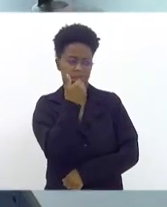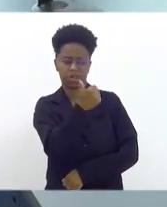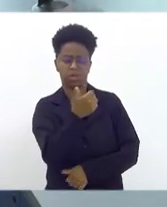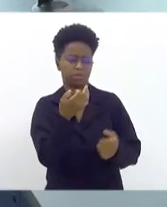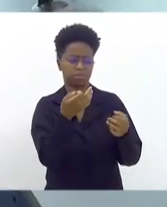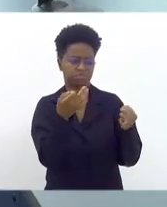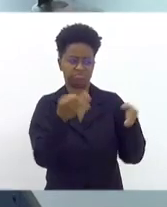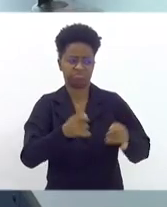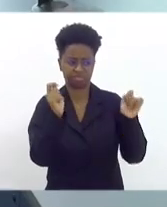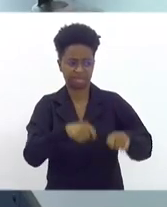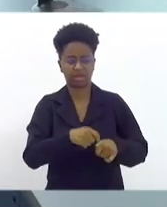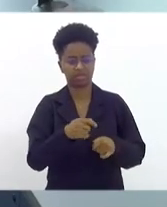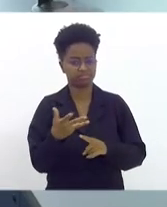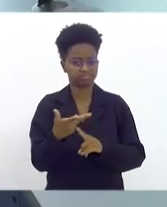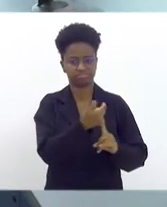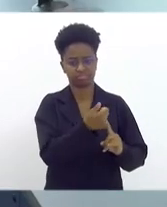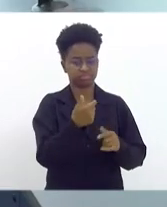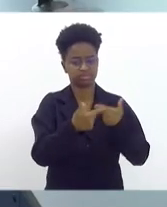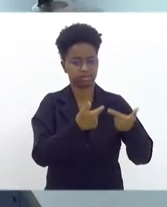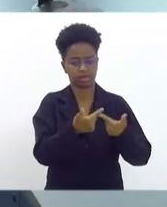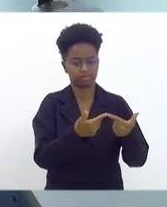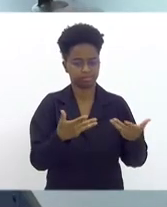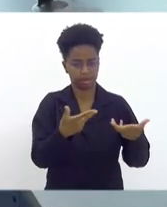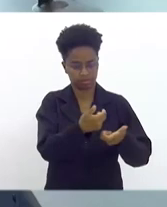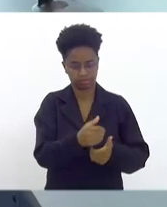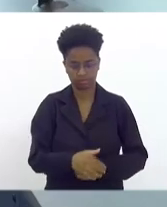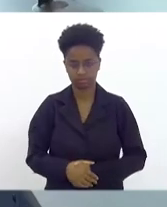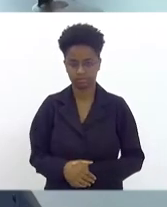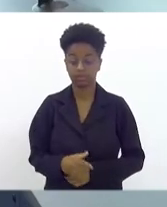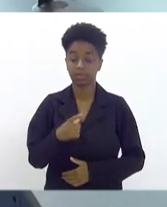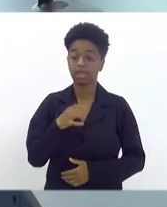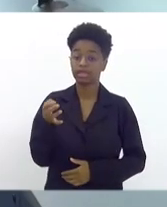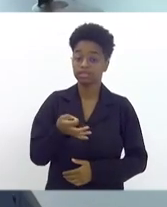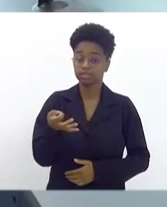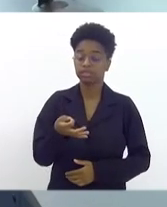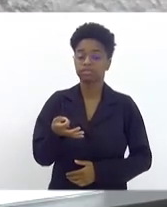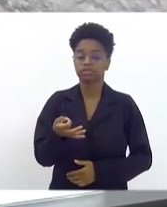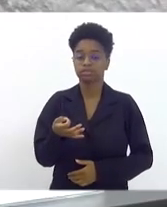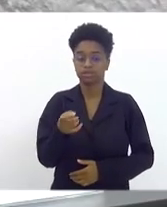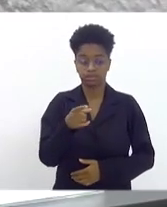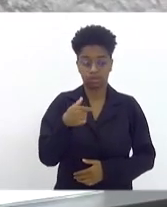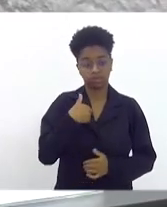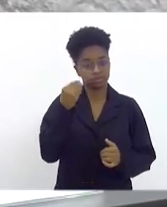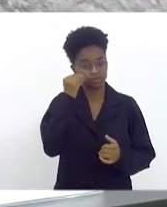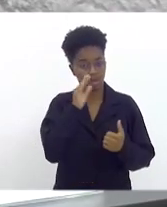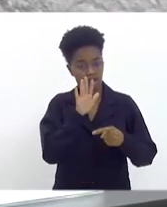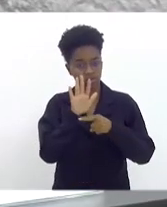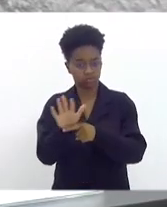esse debate, esse profícuo trabalho, deputado. Pode ter certeza que vão tentar ajudar da melhor maneira